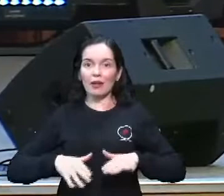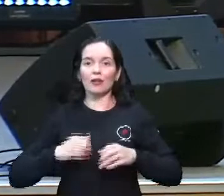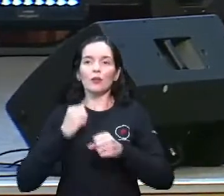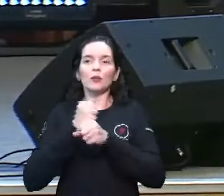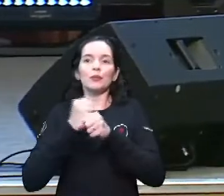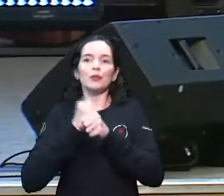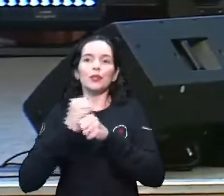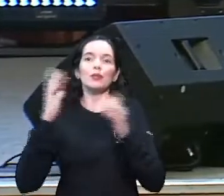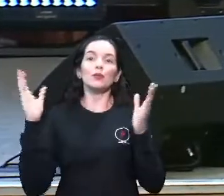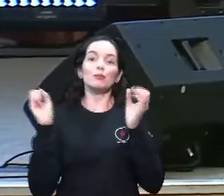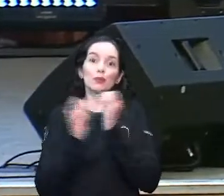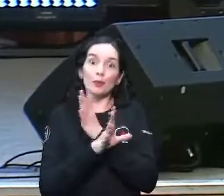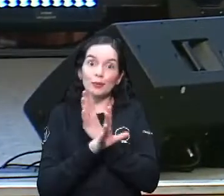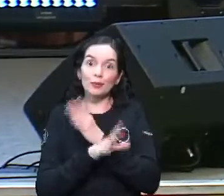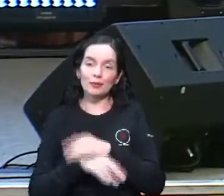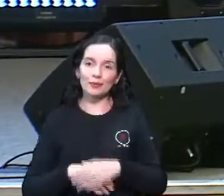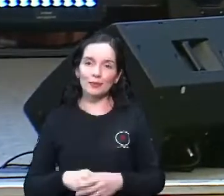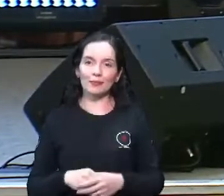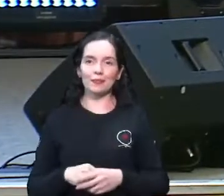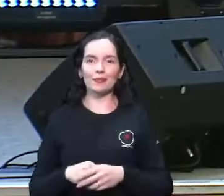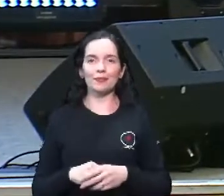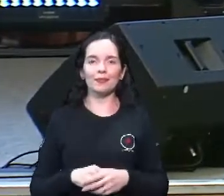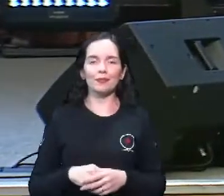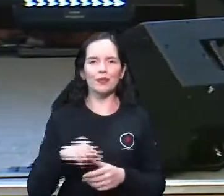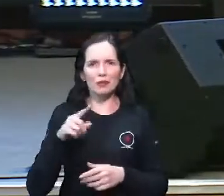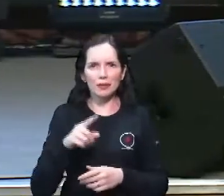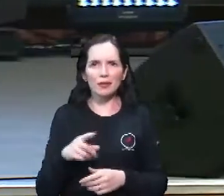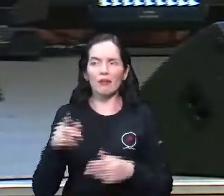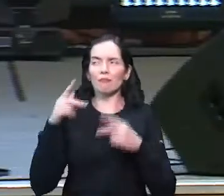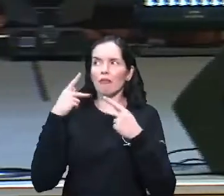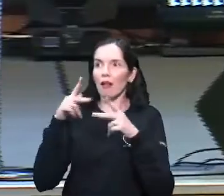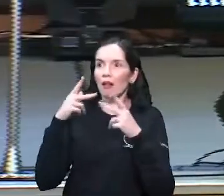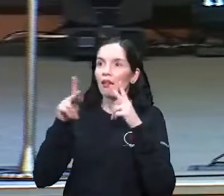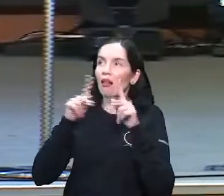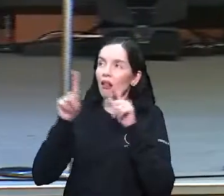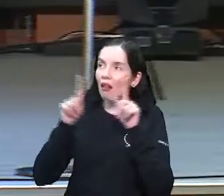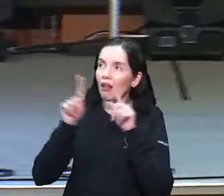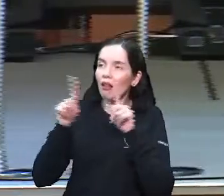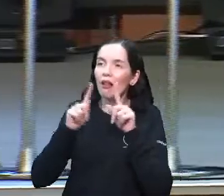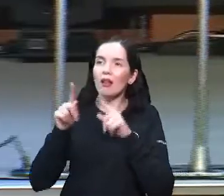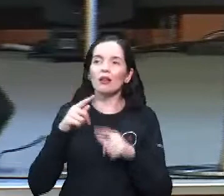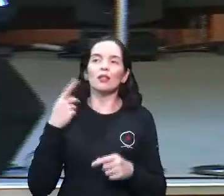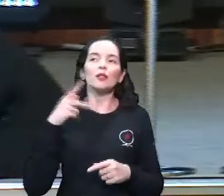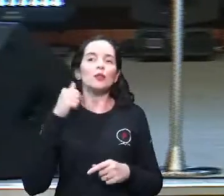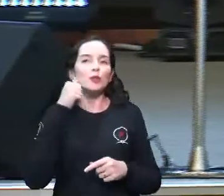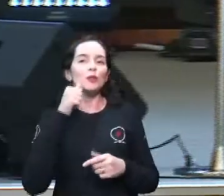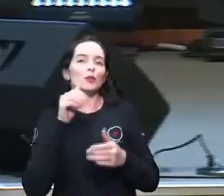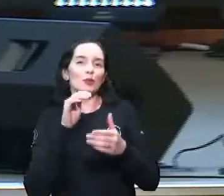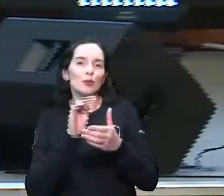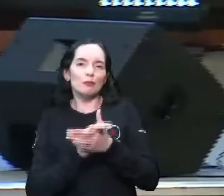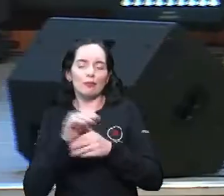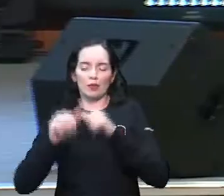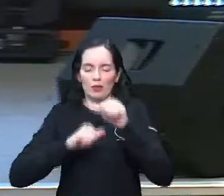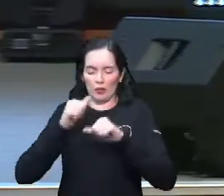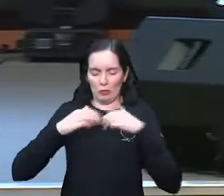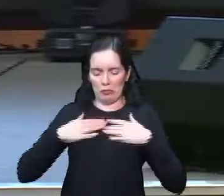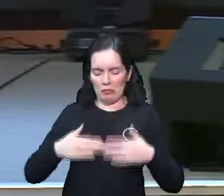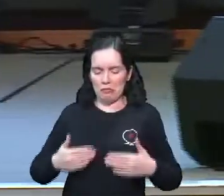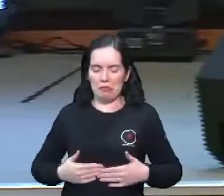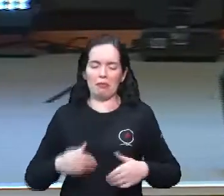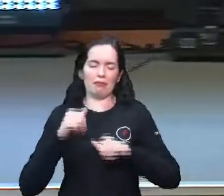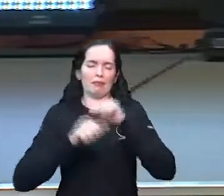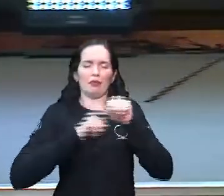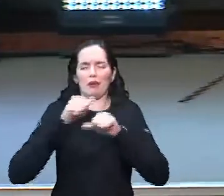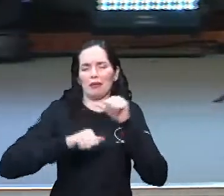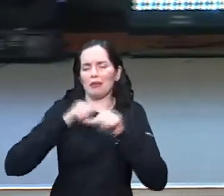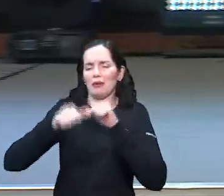Irmão, você que fica reclamando que a sua esposa troca de roupa toda hora, uma hora antes,